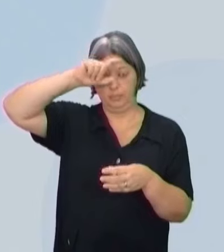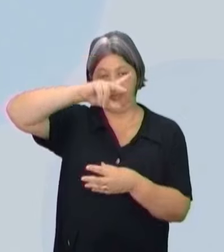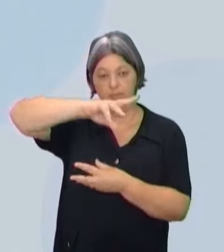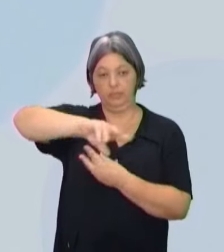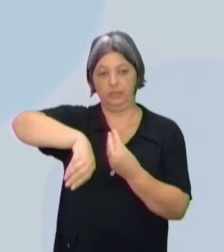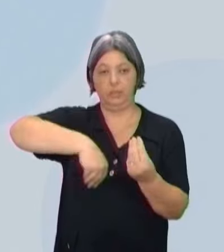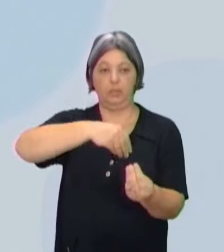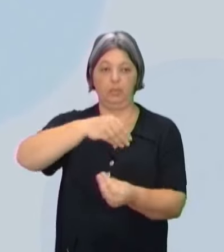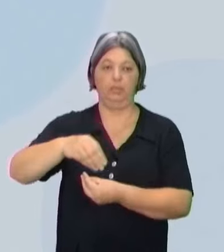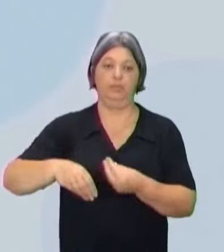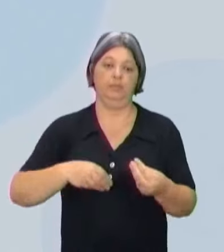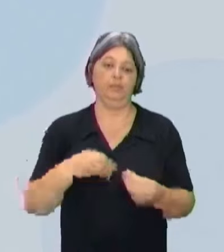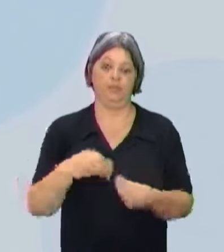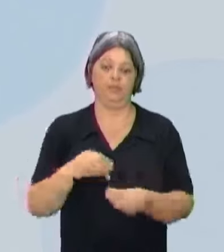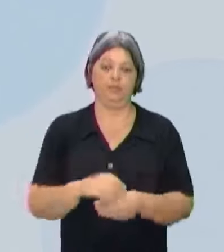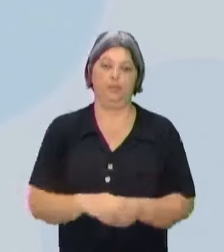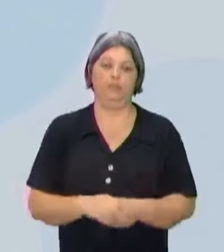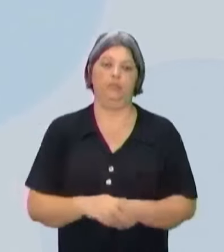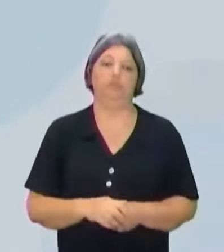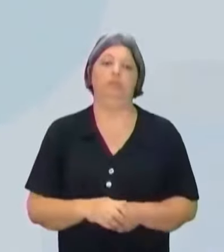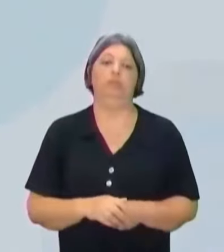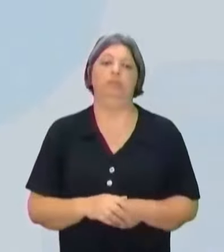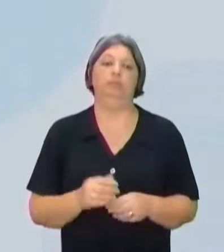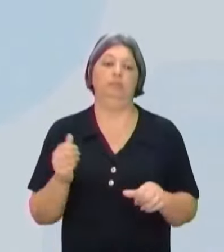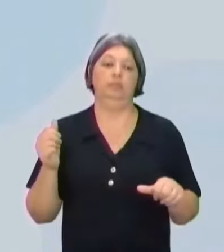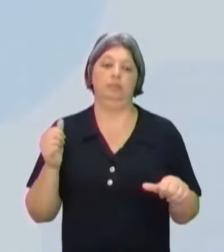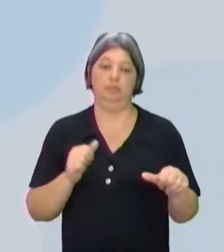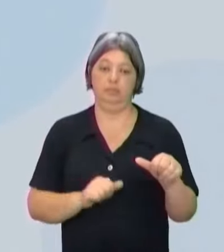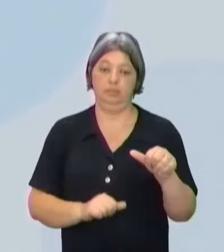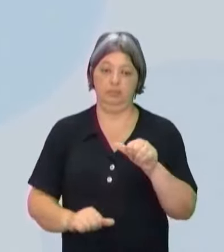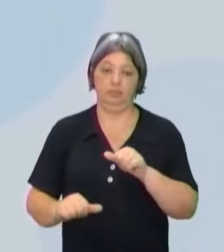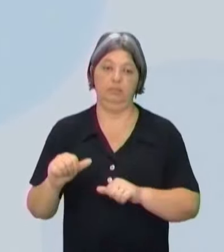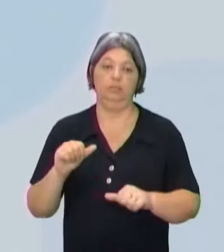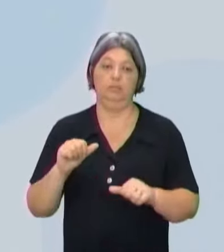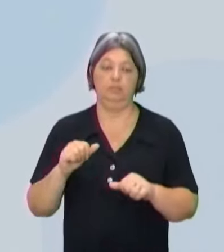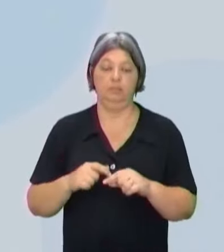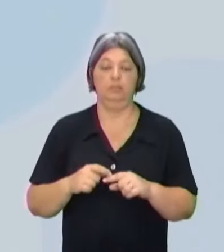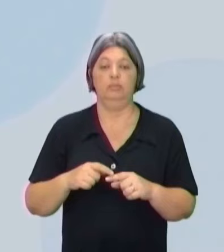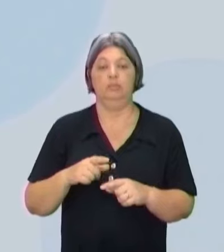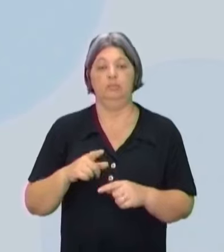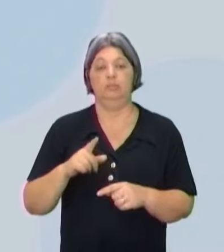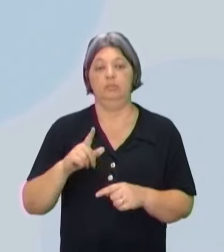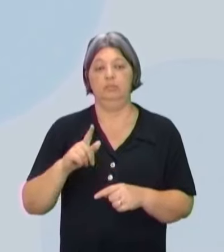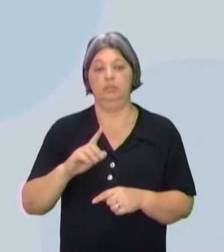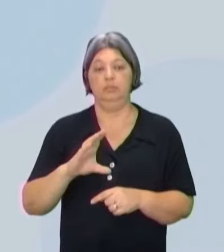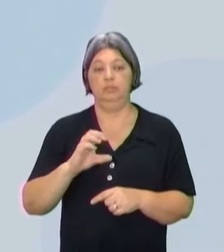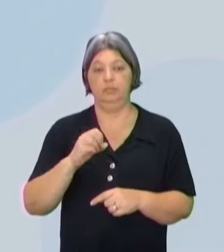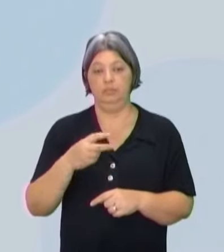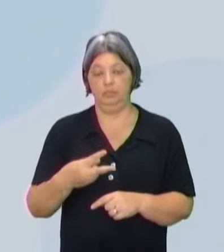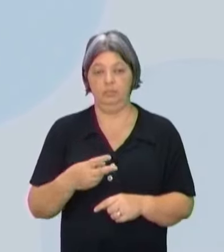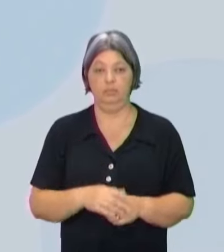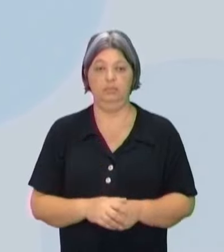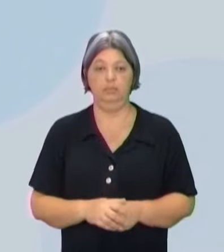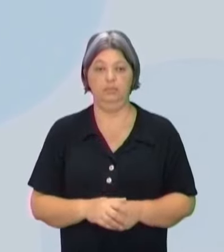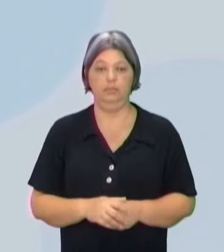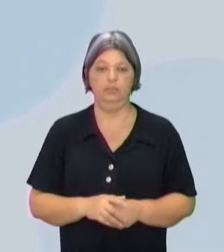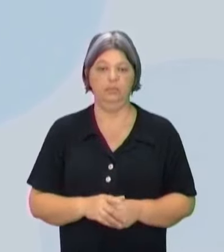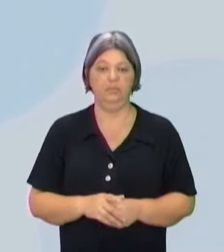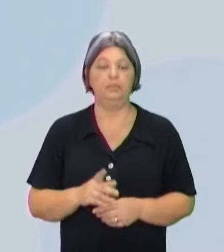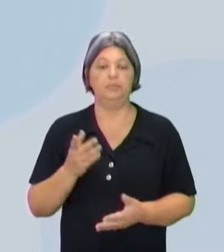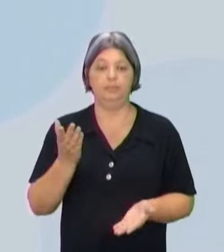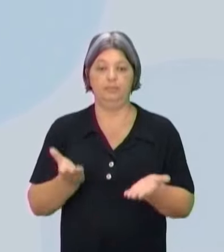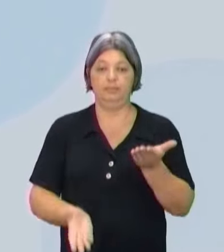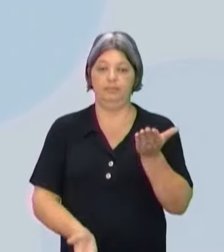formação do ácido carbônico, que se decompõe em água e dióxido de carbono, que é o nosso gás carbônico. Essa reação está em